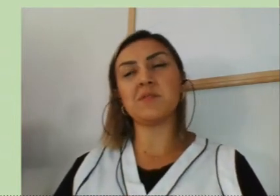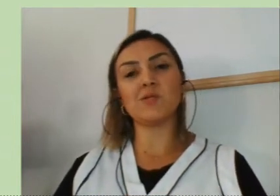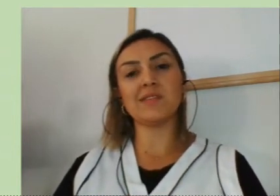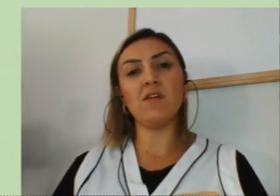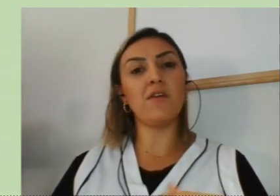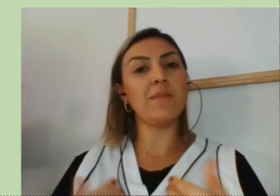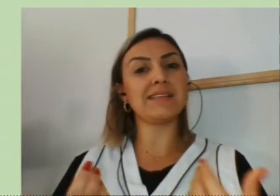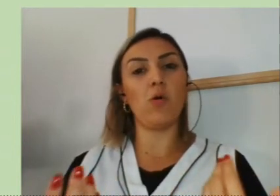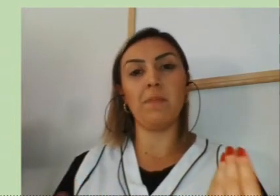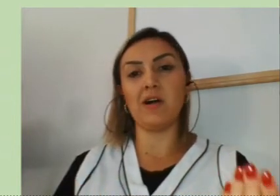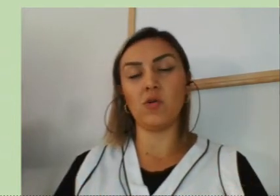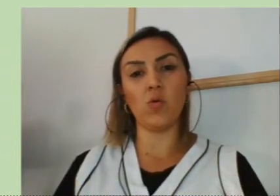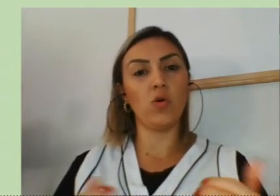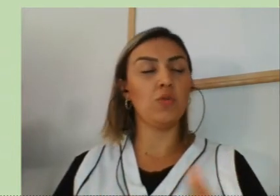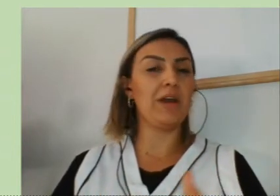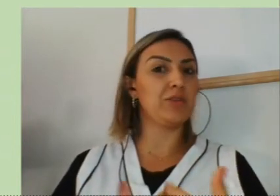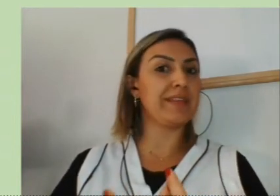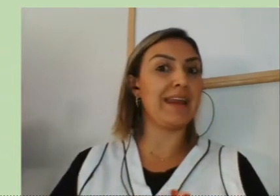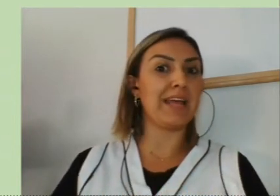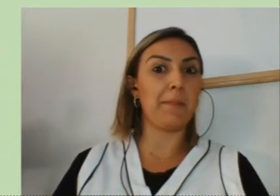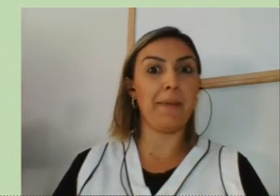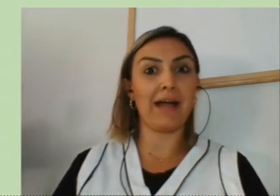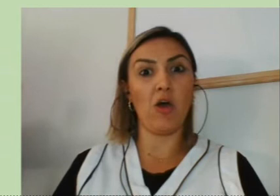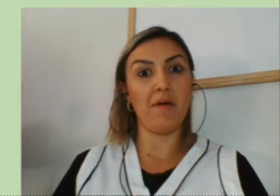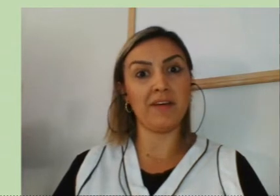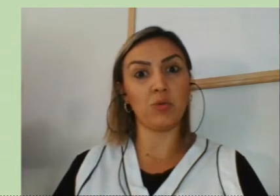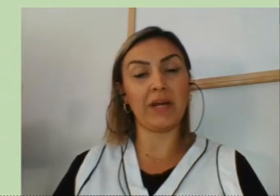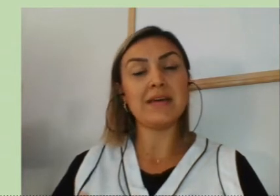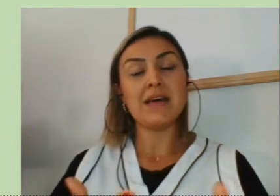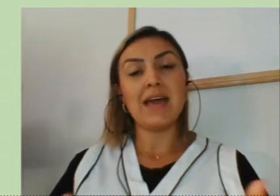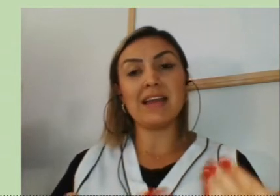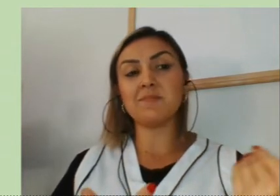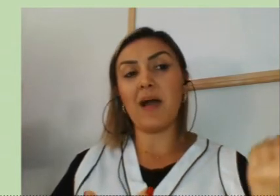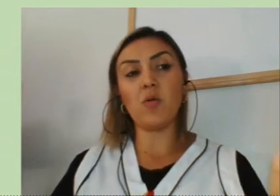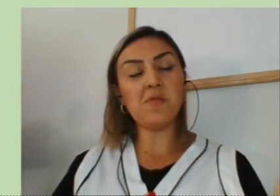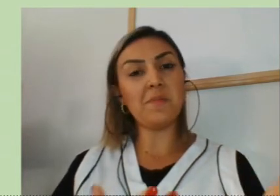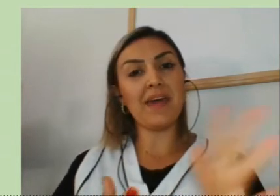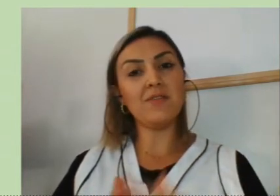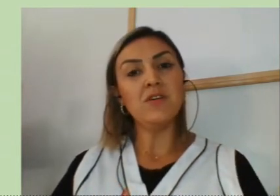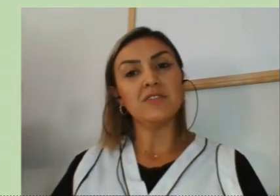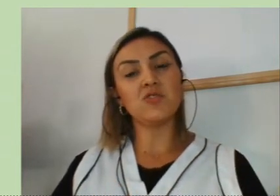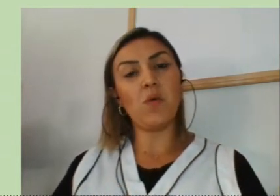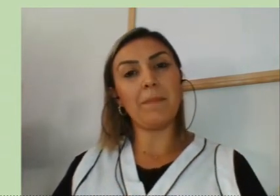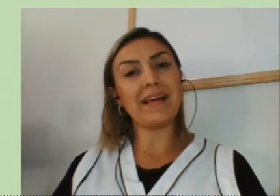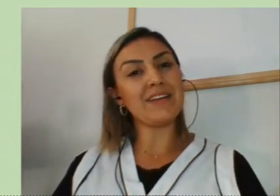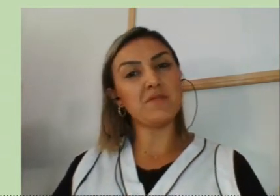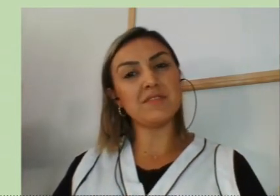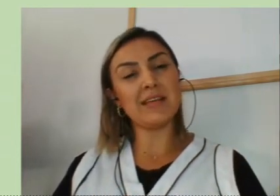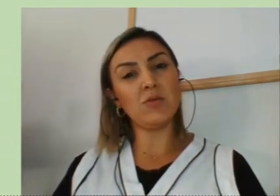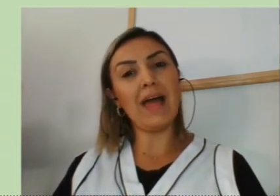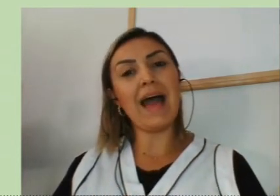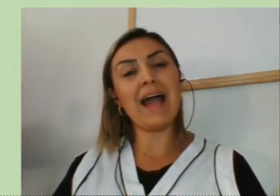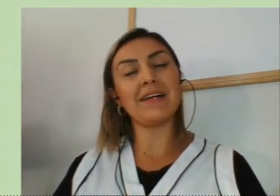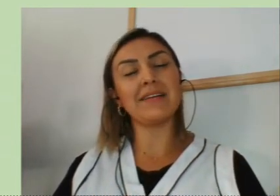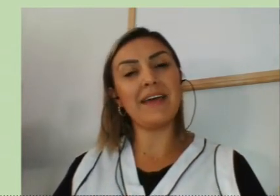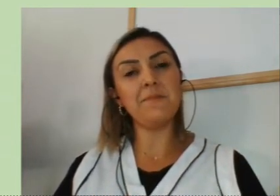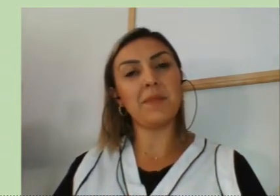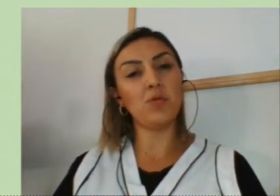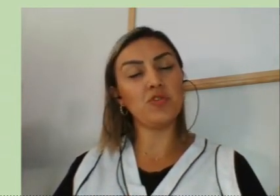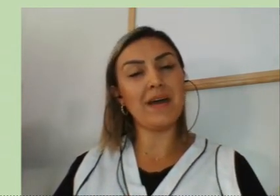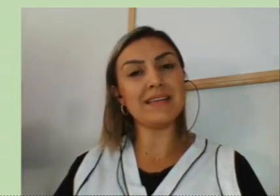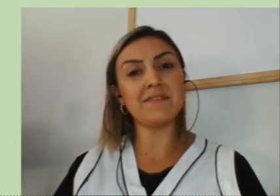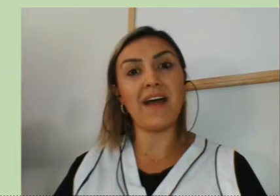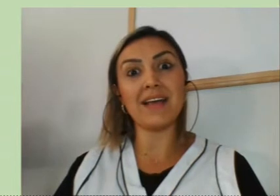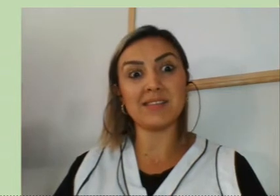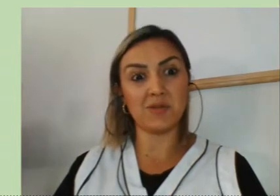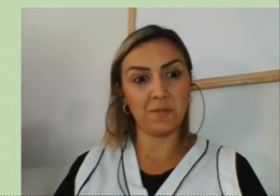muitas pessoas não vão mais ao banco ou numa lotérica para pagar uma fatura. Eles pagam por meio de um aplicativo de celular, né?